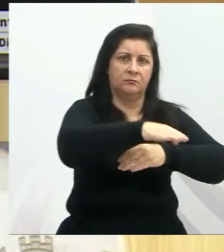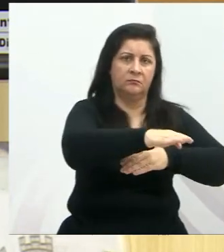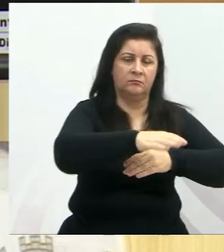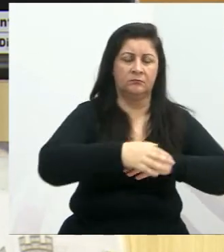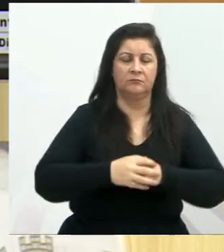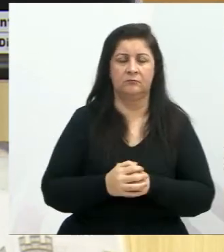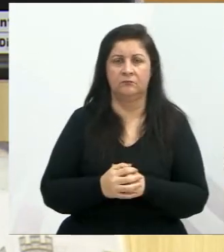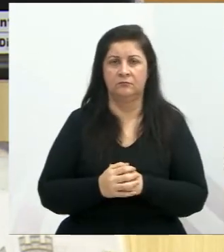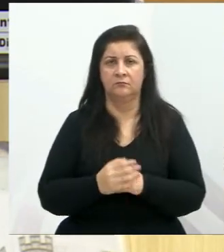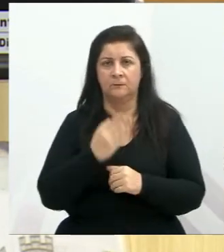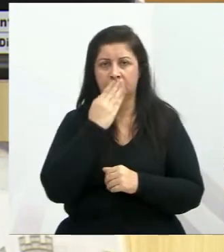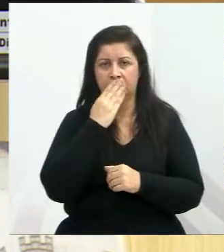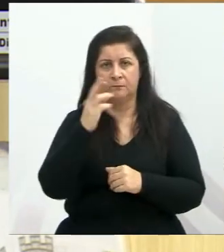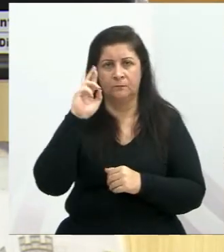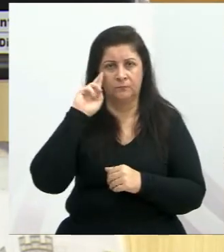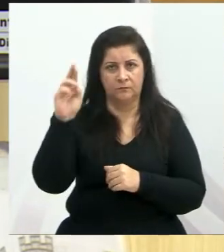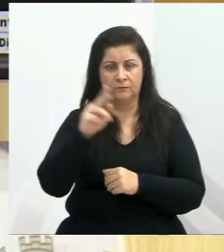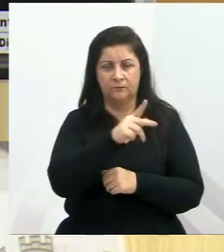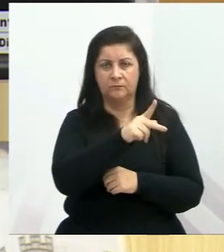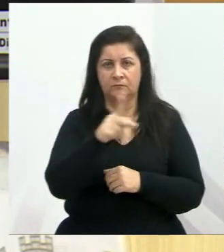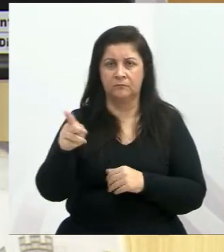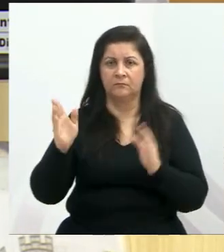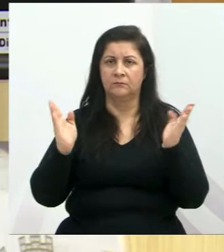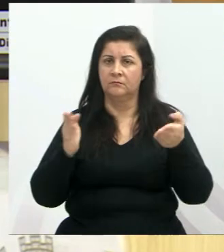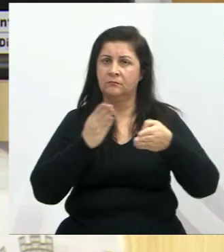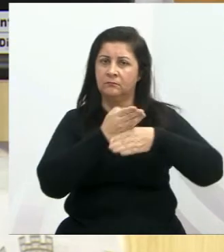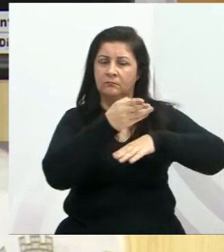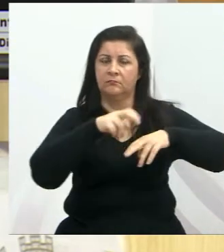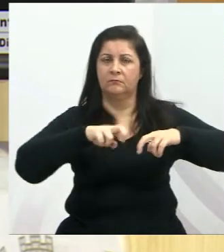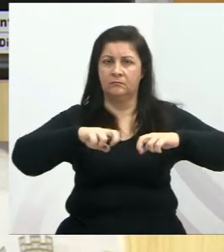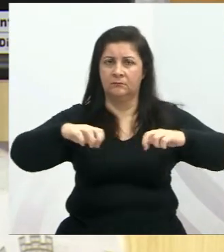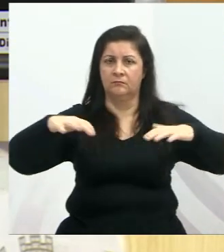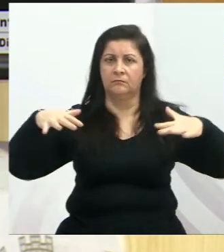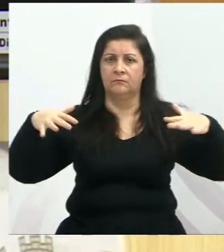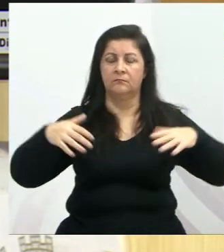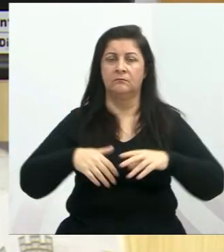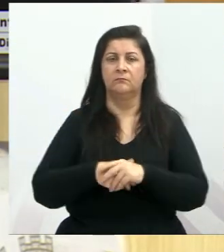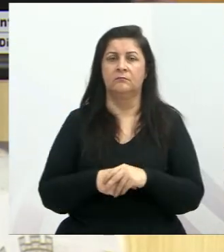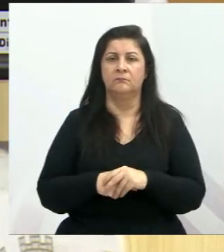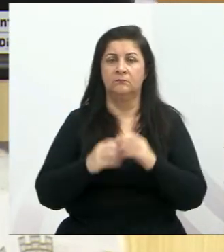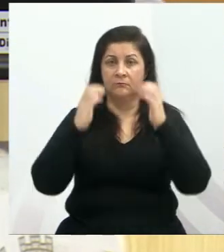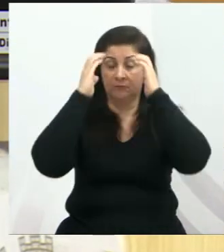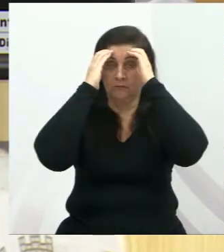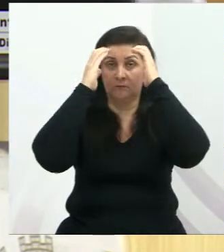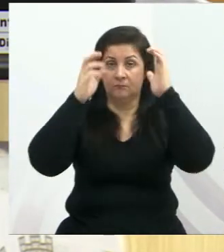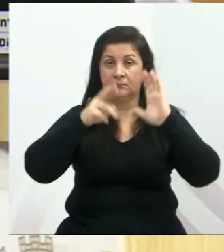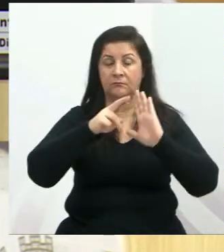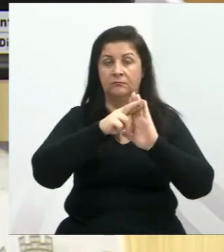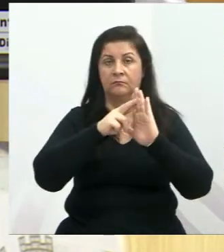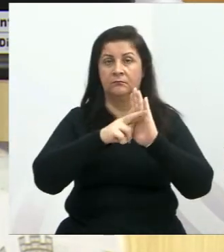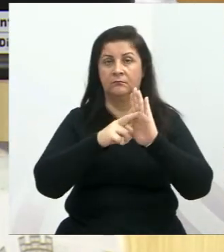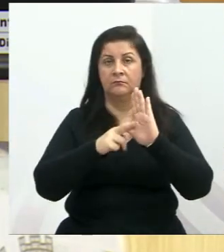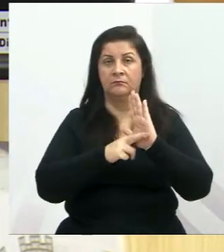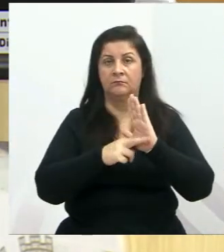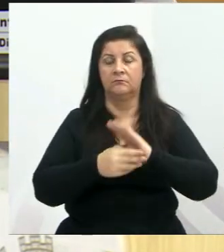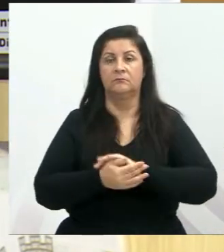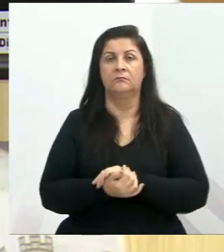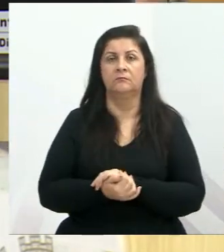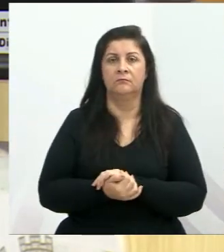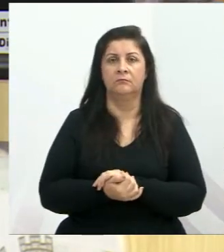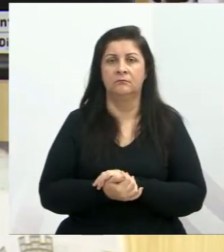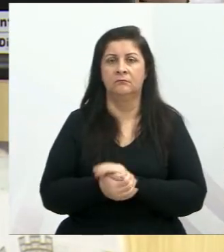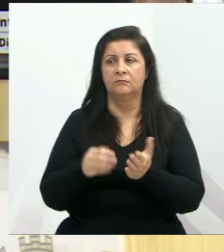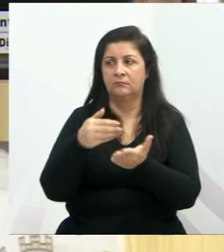ao excelentíssimo senhor presidente dessa casa, ouvido e aprovado pelo egrégio plenário, cumpridas as formalidades regimentais,